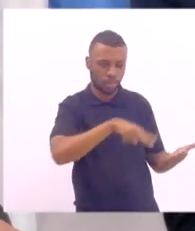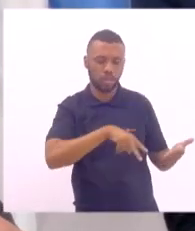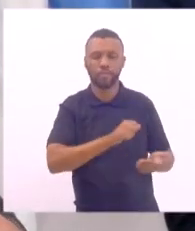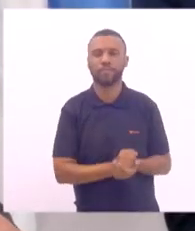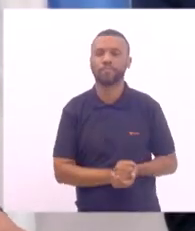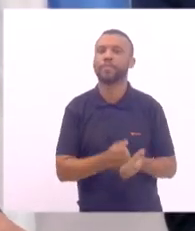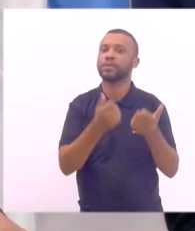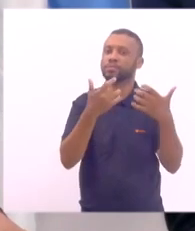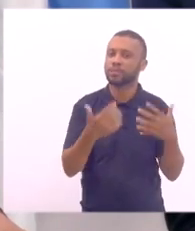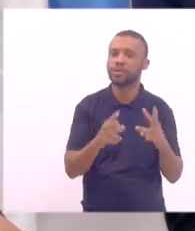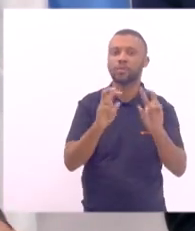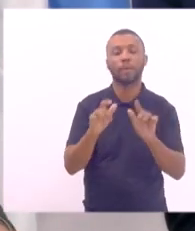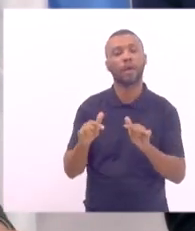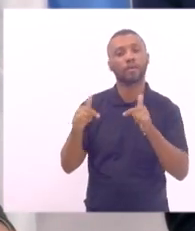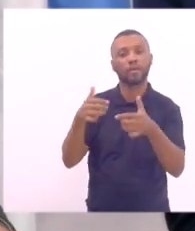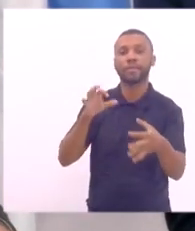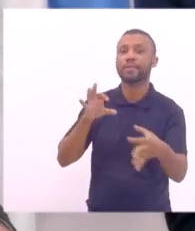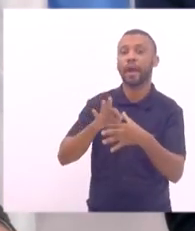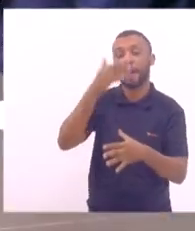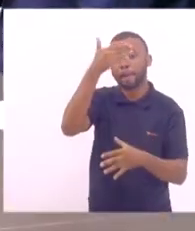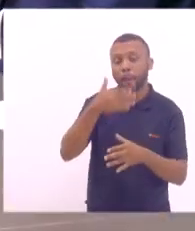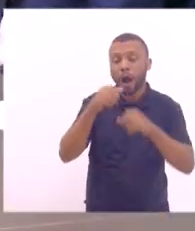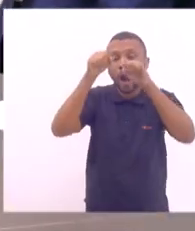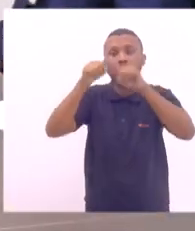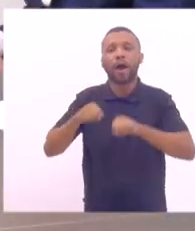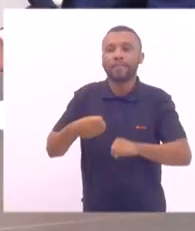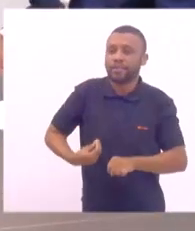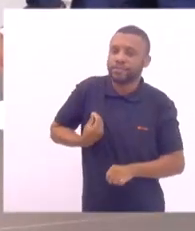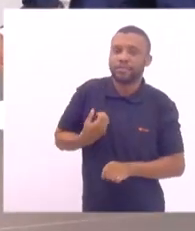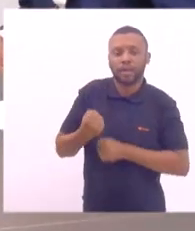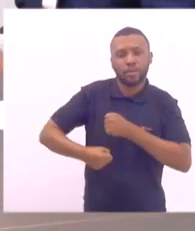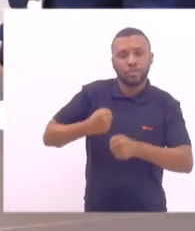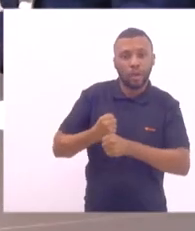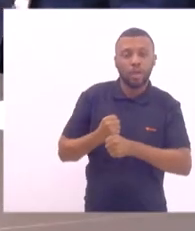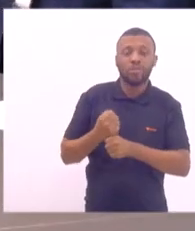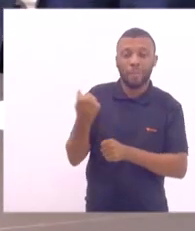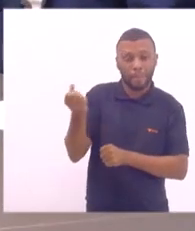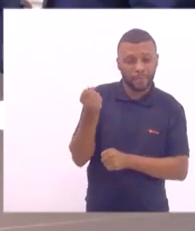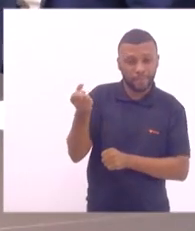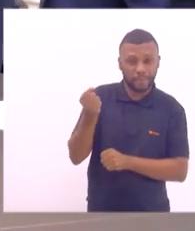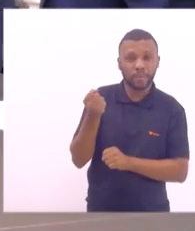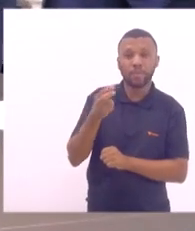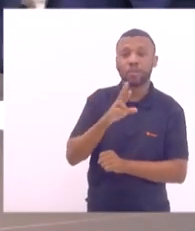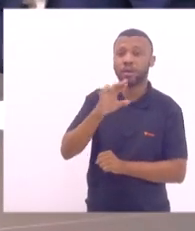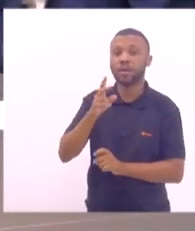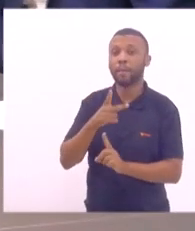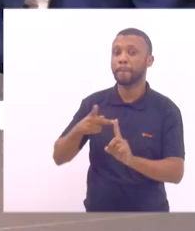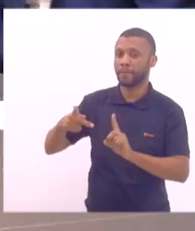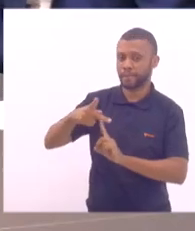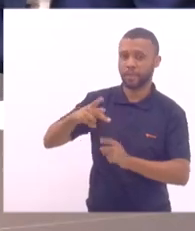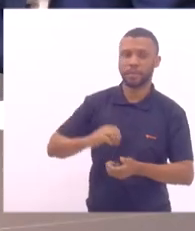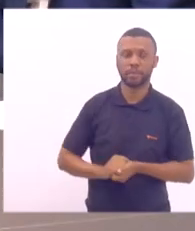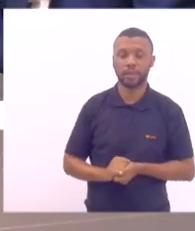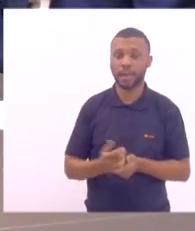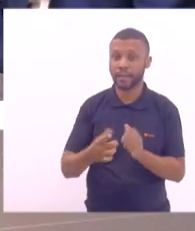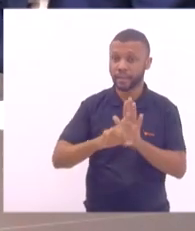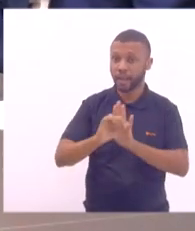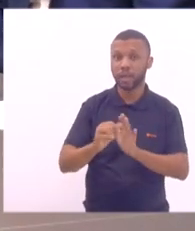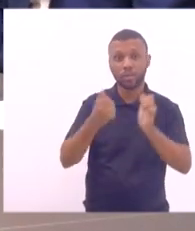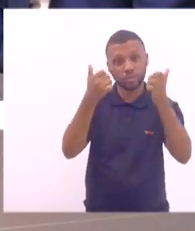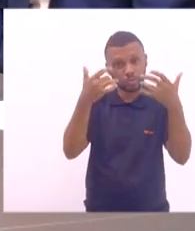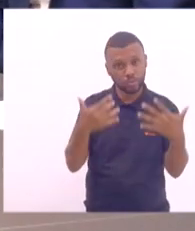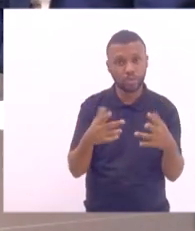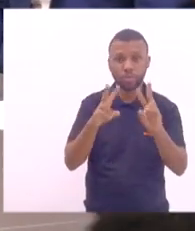Dispõe sobre os procedimentos inerentes à prova de vida anual dos beneficiários do Rio Previdência. Esta lei dispõe sobre